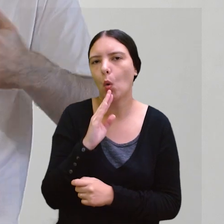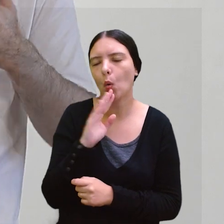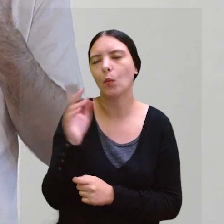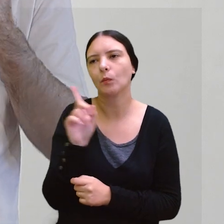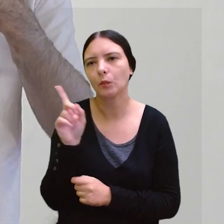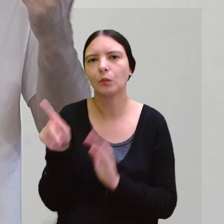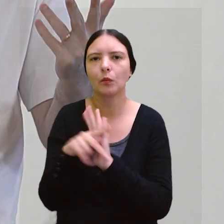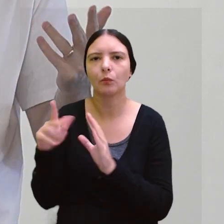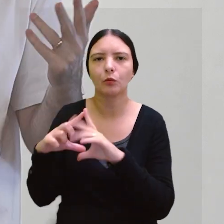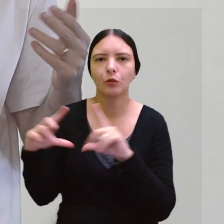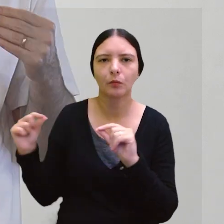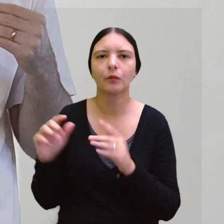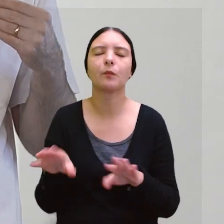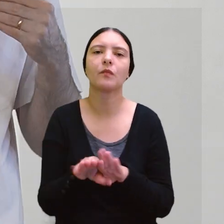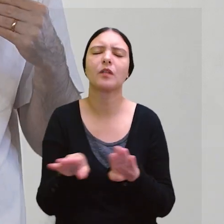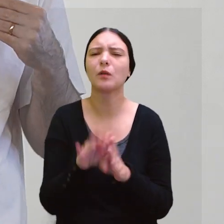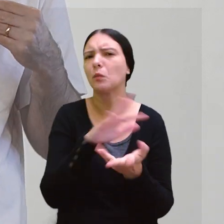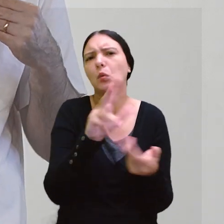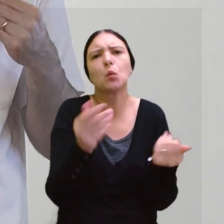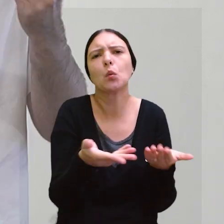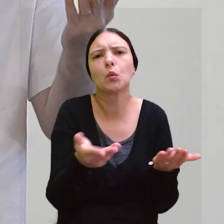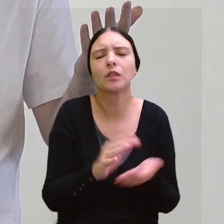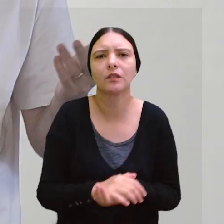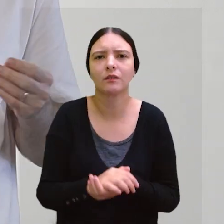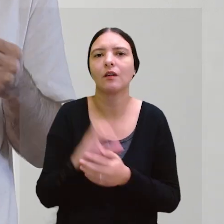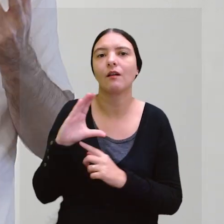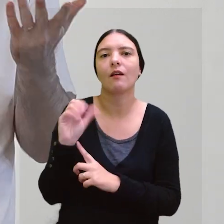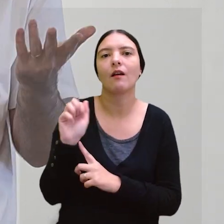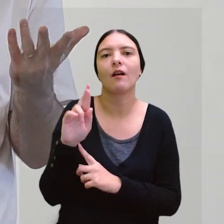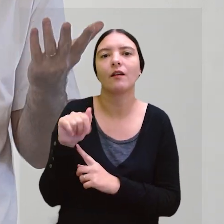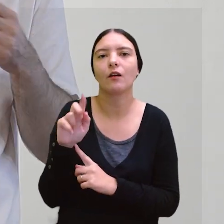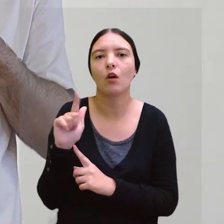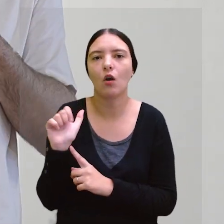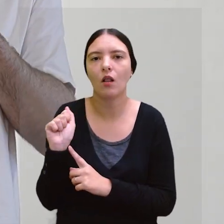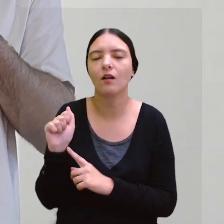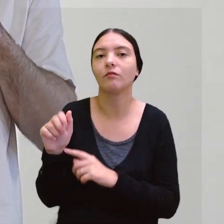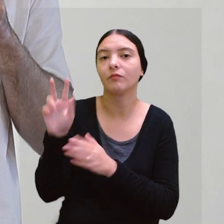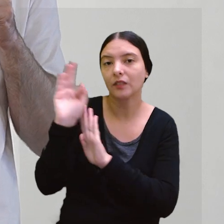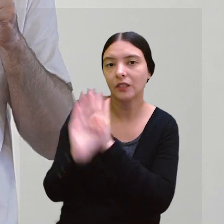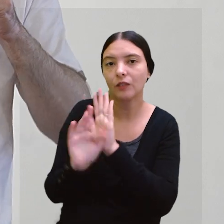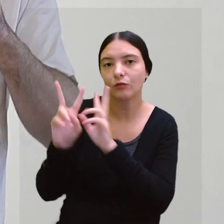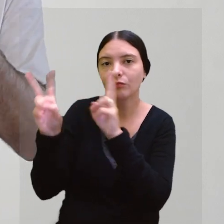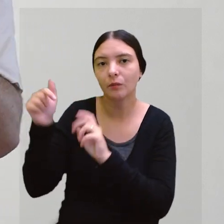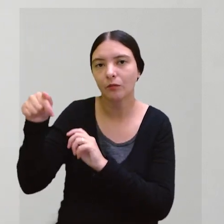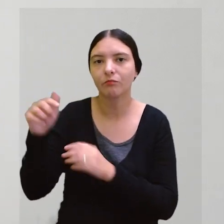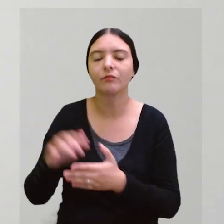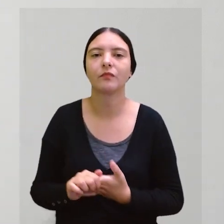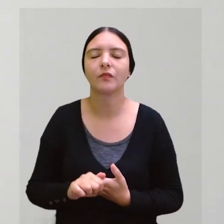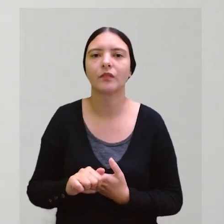categoria medieval cabe para o Japão, estudando Basho, um poeta japonês. Você conhece